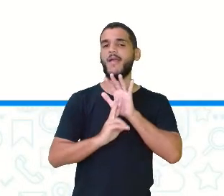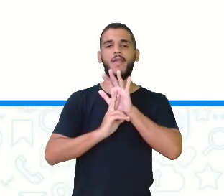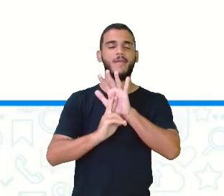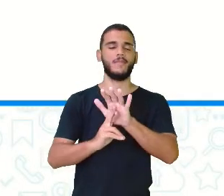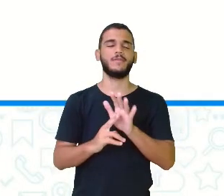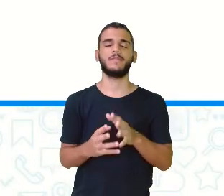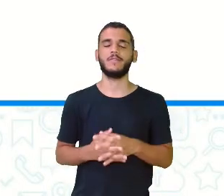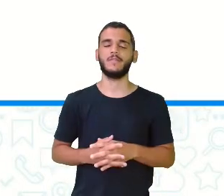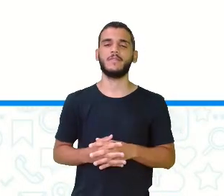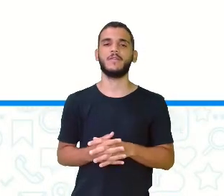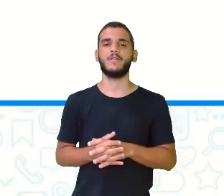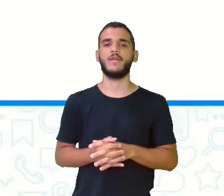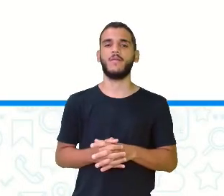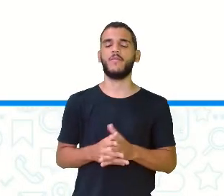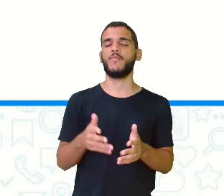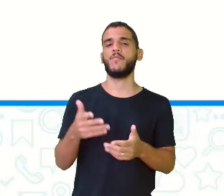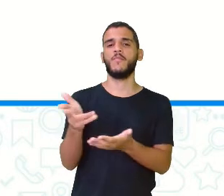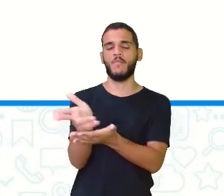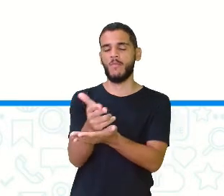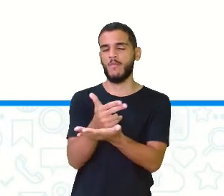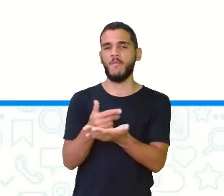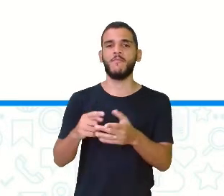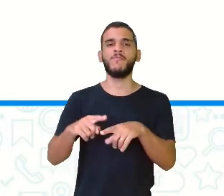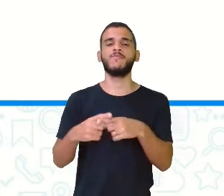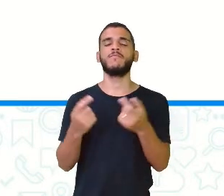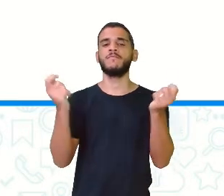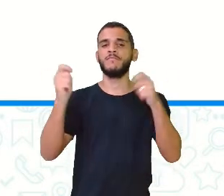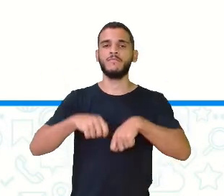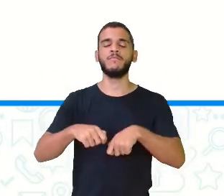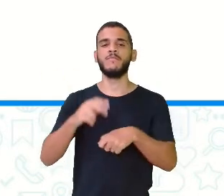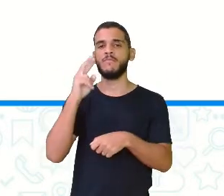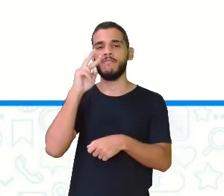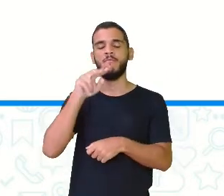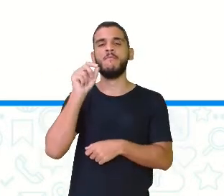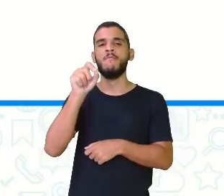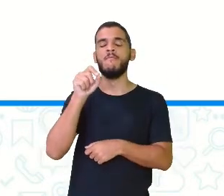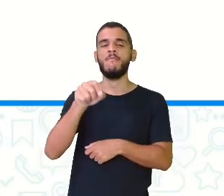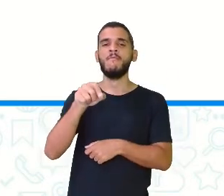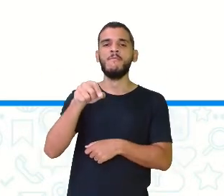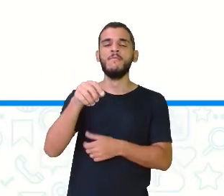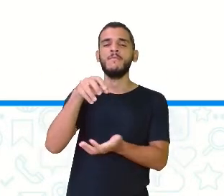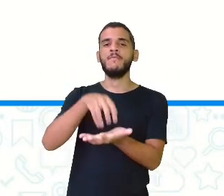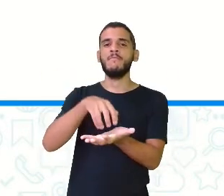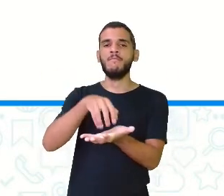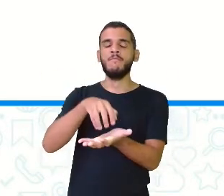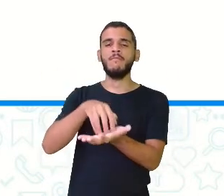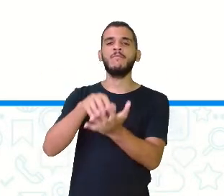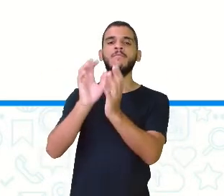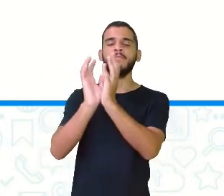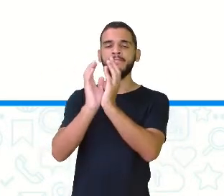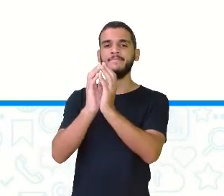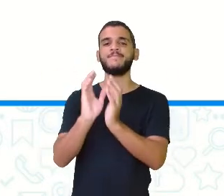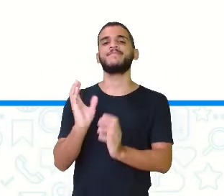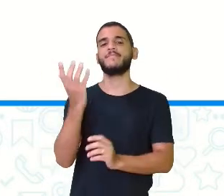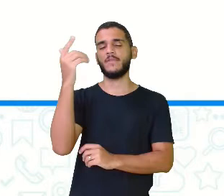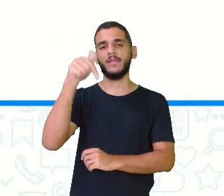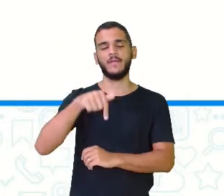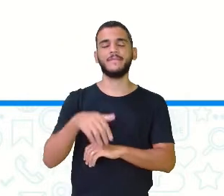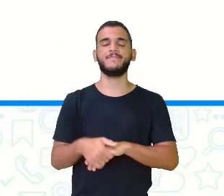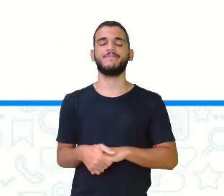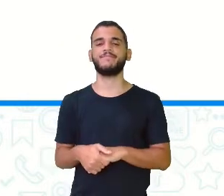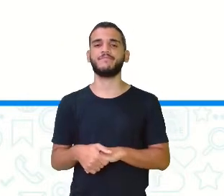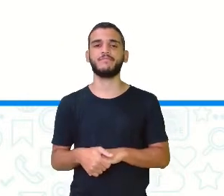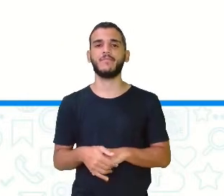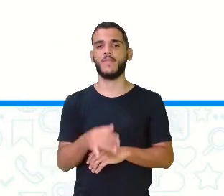representação num desenho, mas a gente consegue ver aqui no centro de Recife esse tipo de situação.